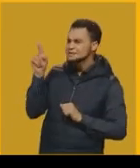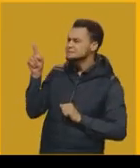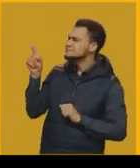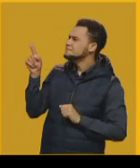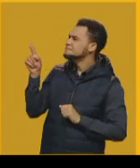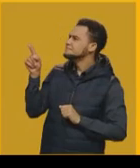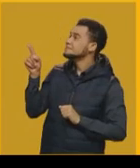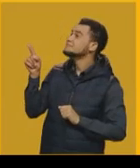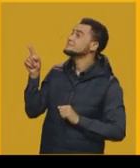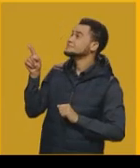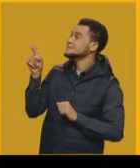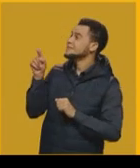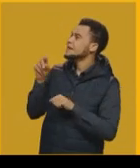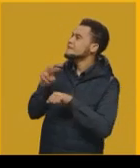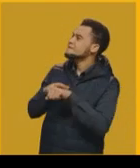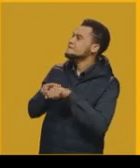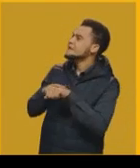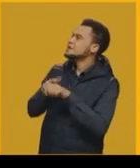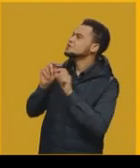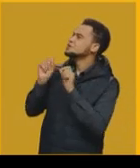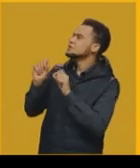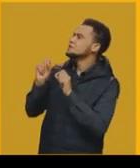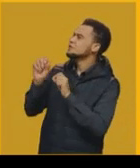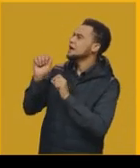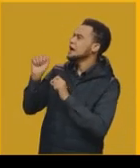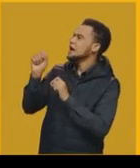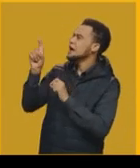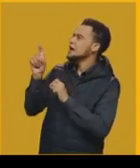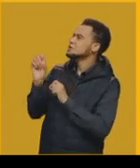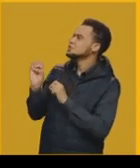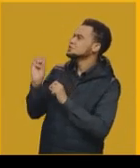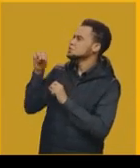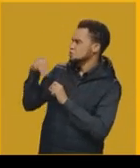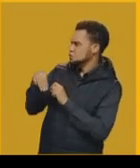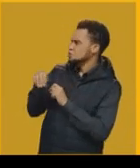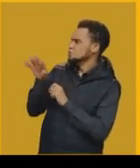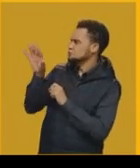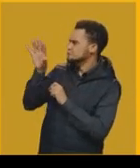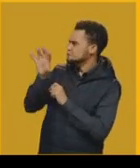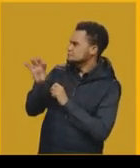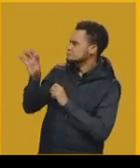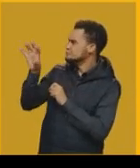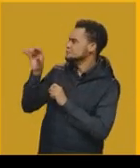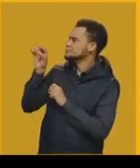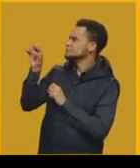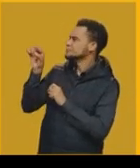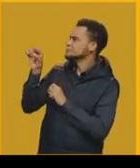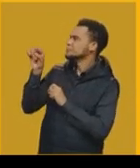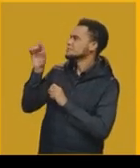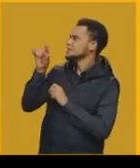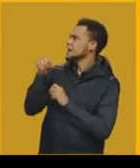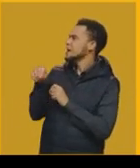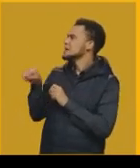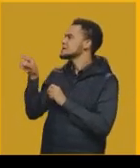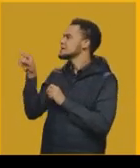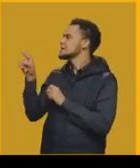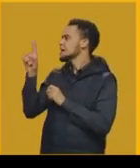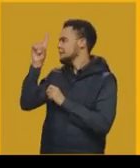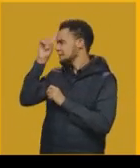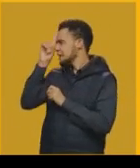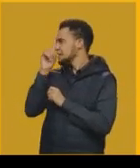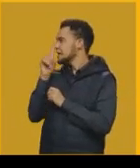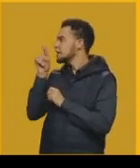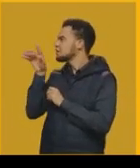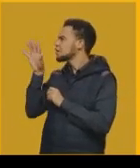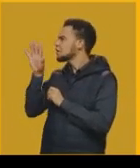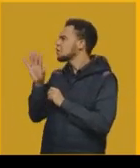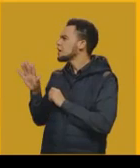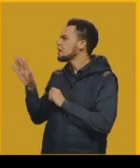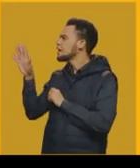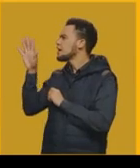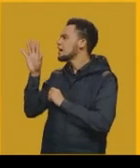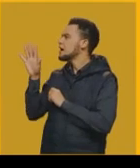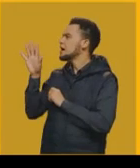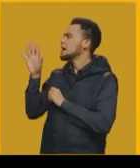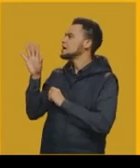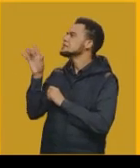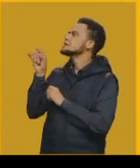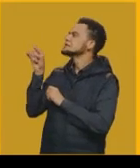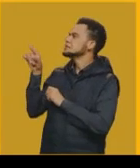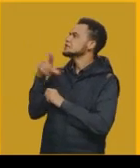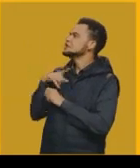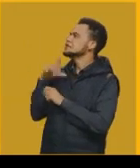né, o que foi o Império de Axum e a redondeza aí de amarelo são áreas que esse império aí